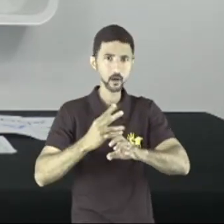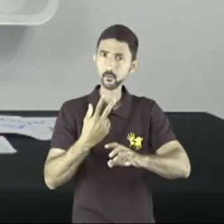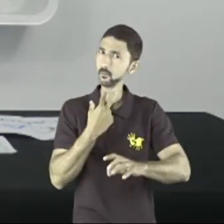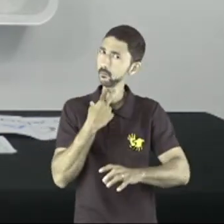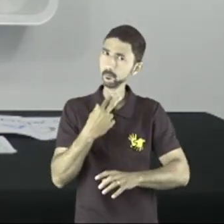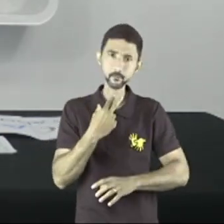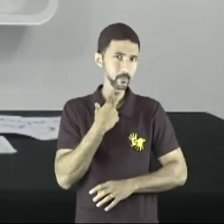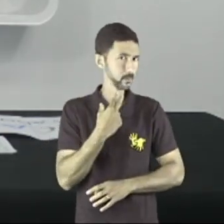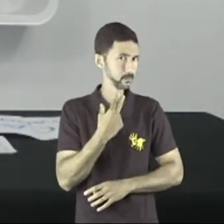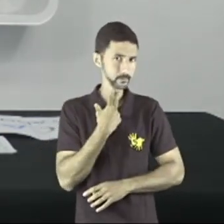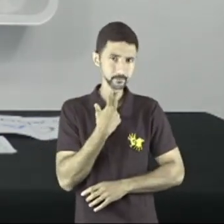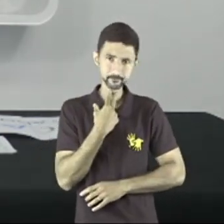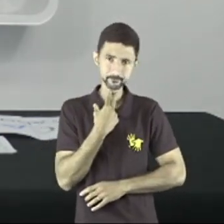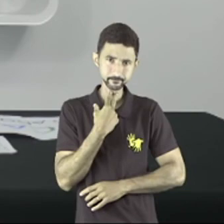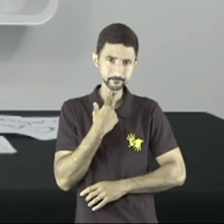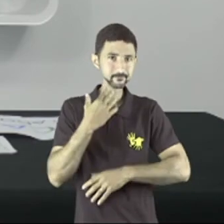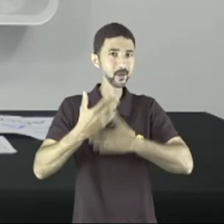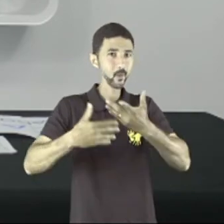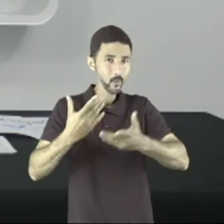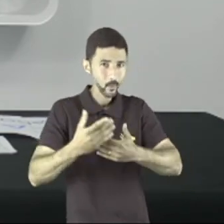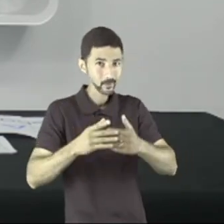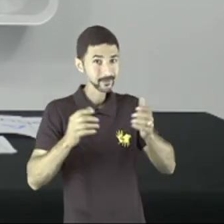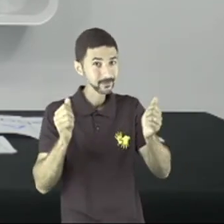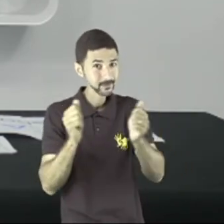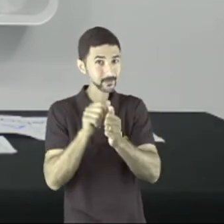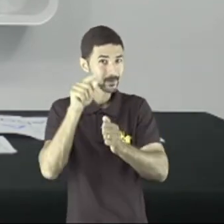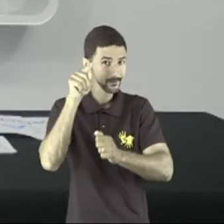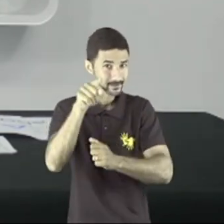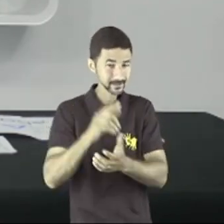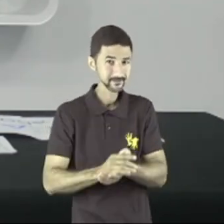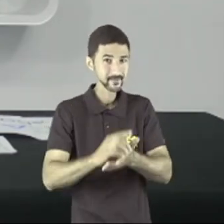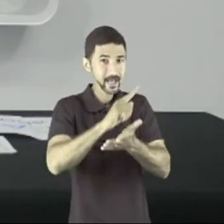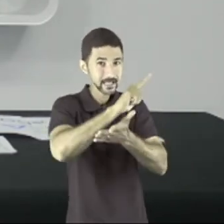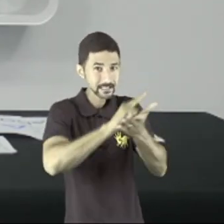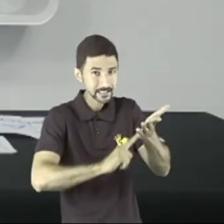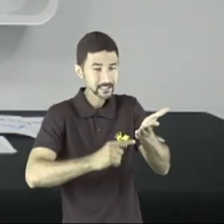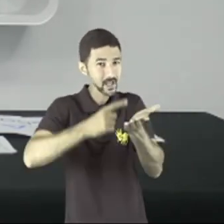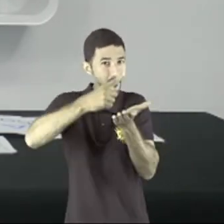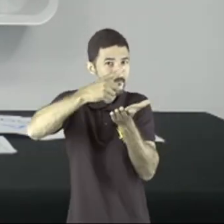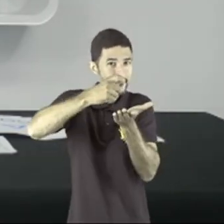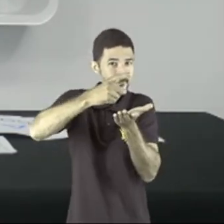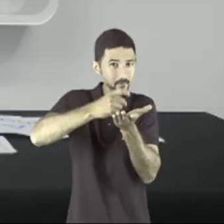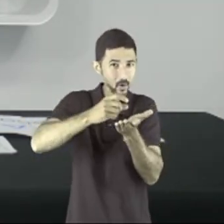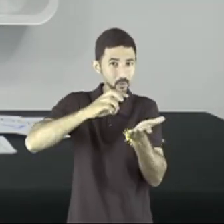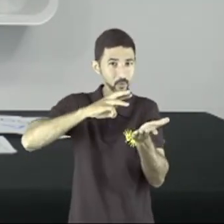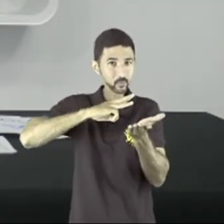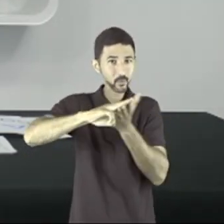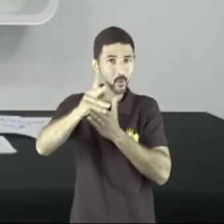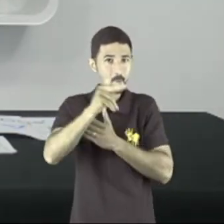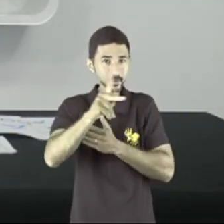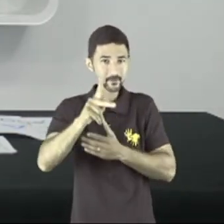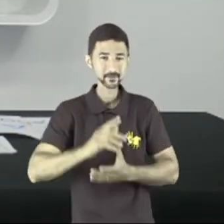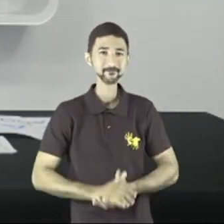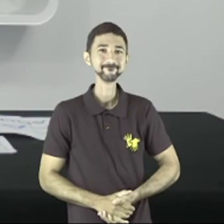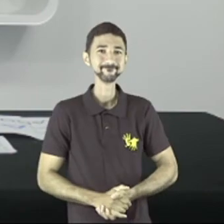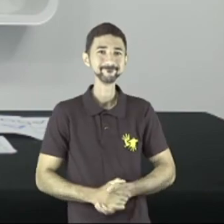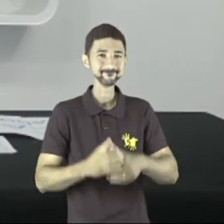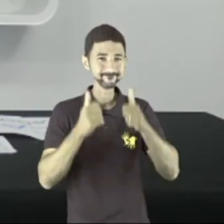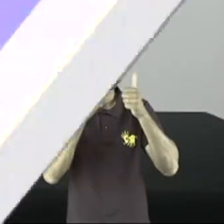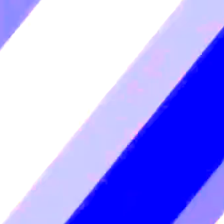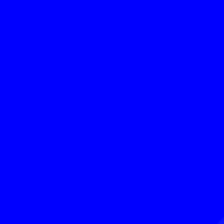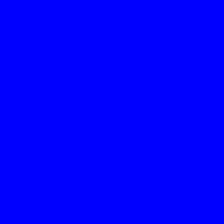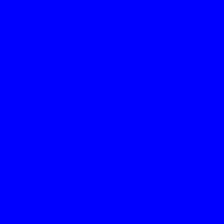não pode, viu? O resto é com você. Faça a lista, tire foto e mande para o seu professor. Tá